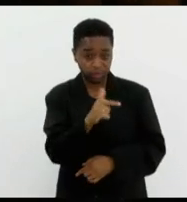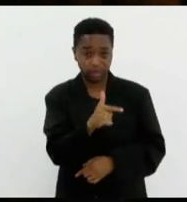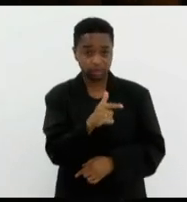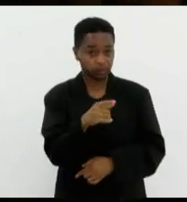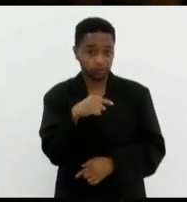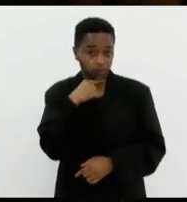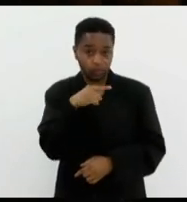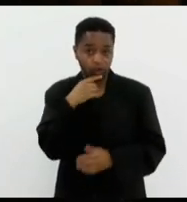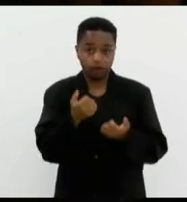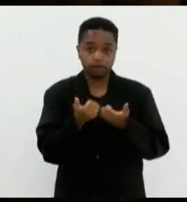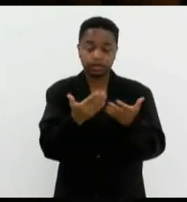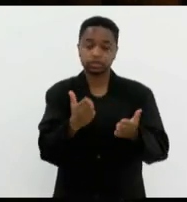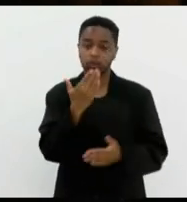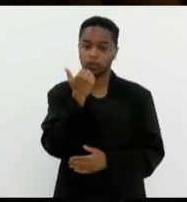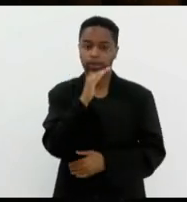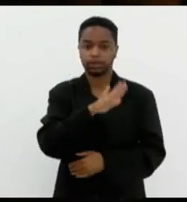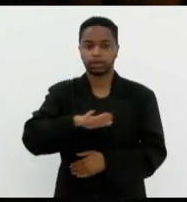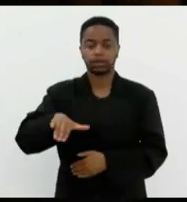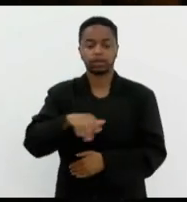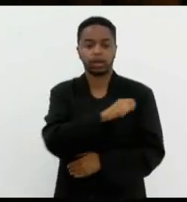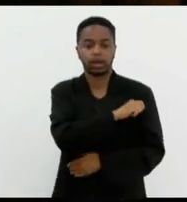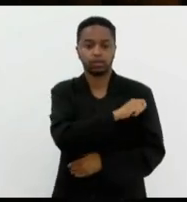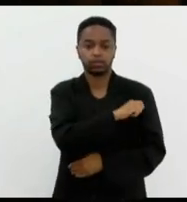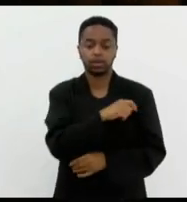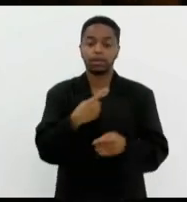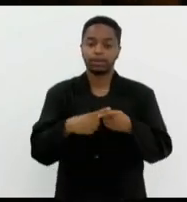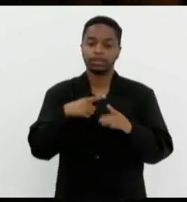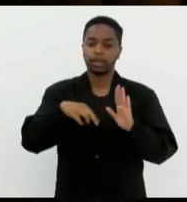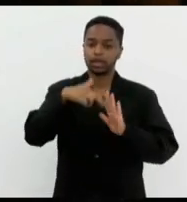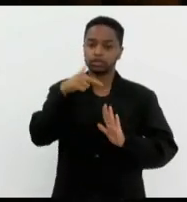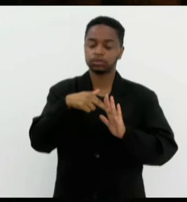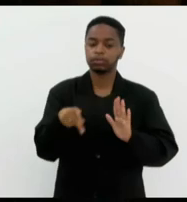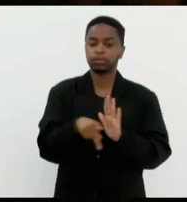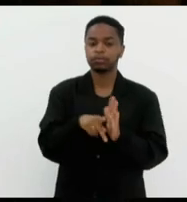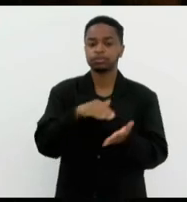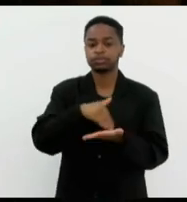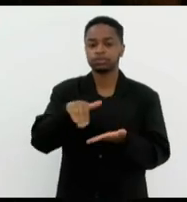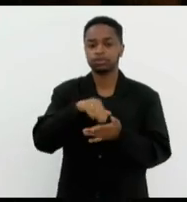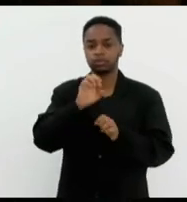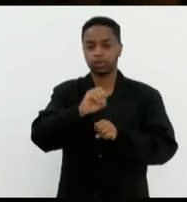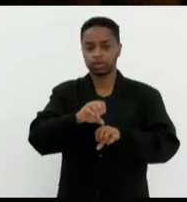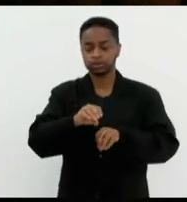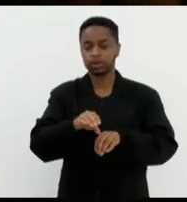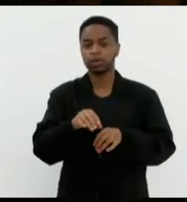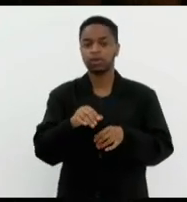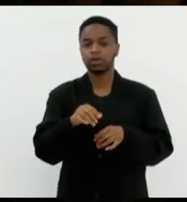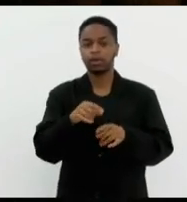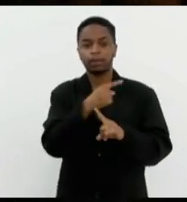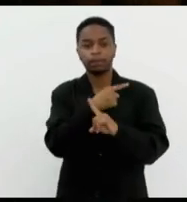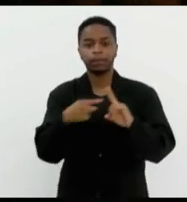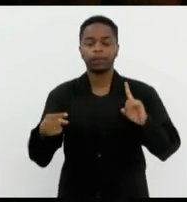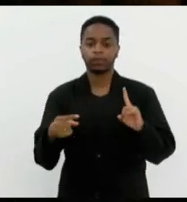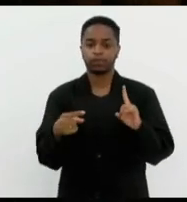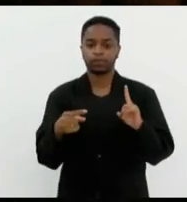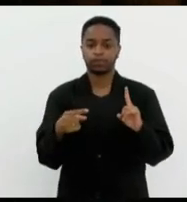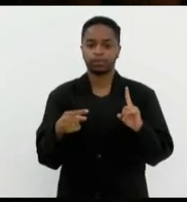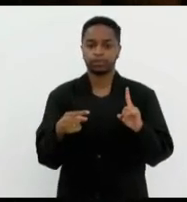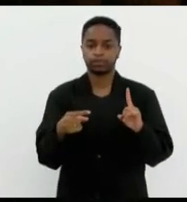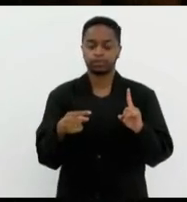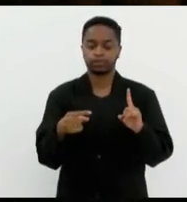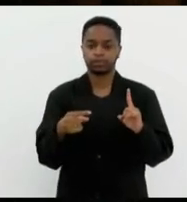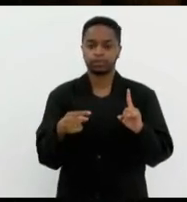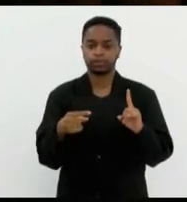poder oferecer alimentação, porque existe uma resolução da Secretaria de Educação, inclusive, que veda a